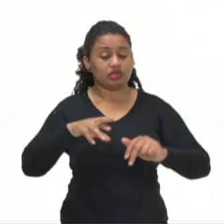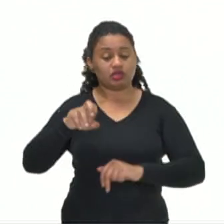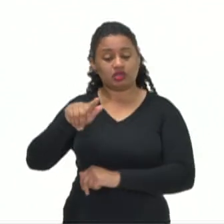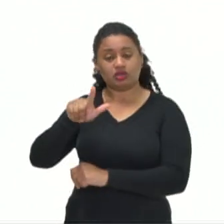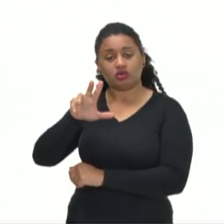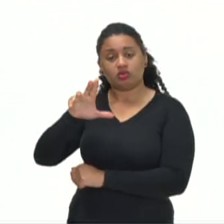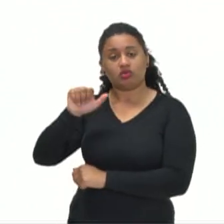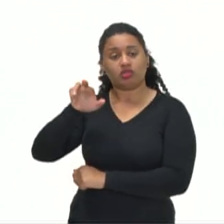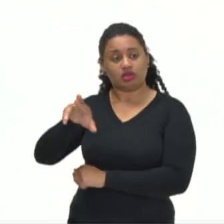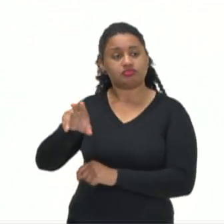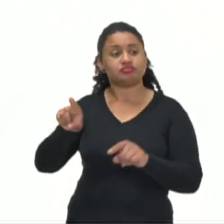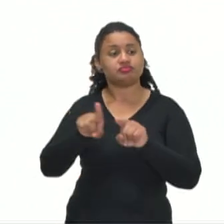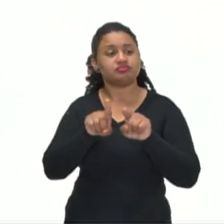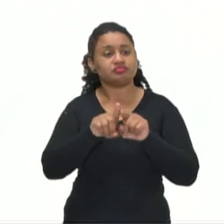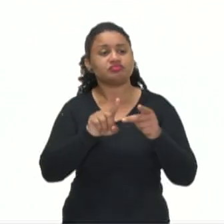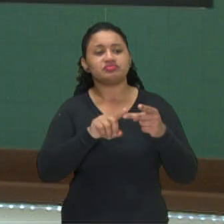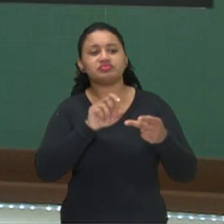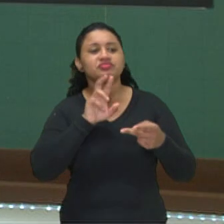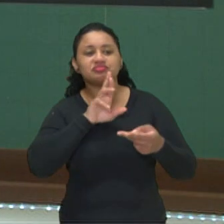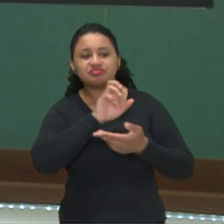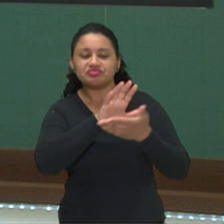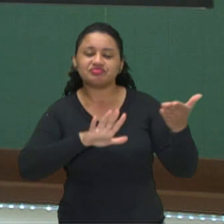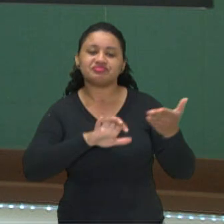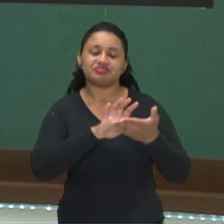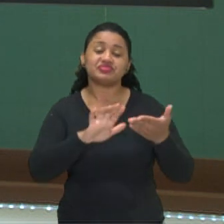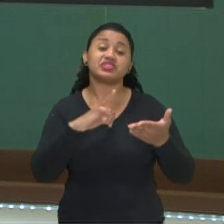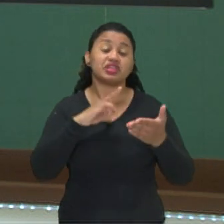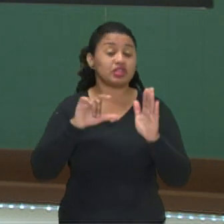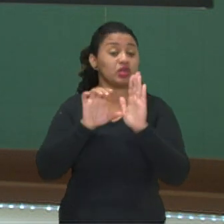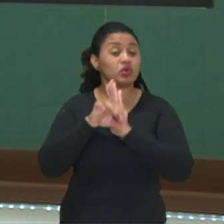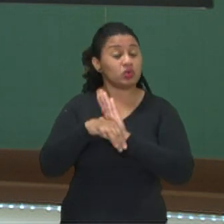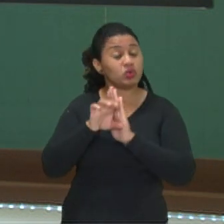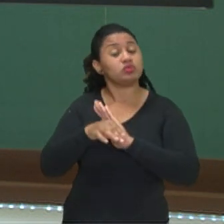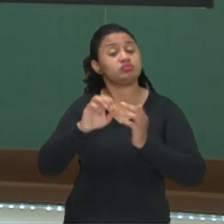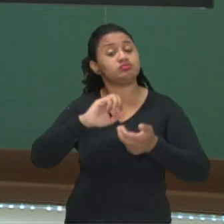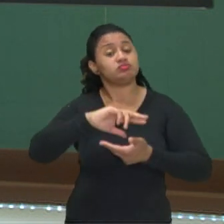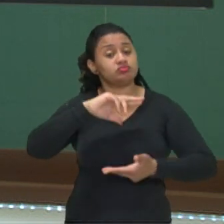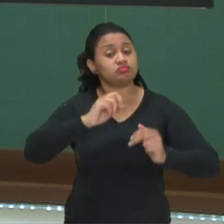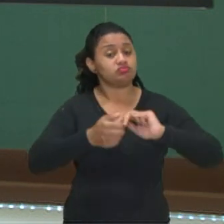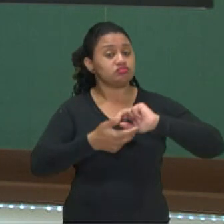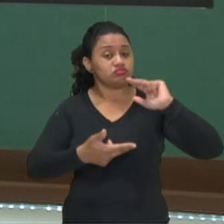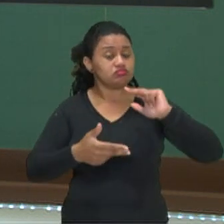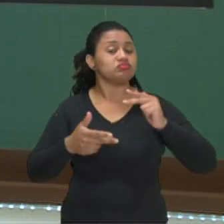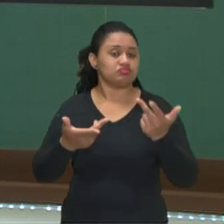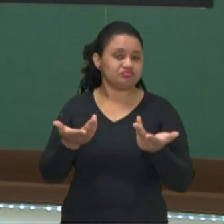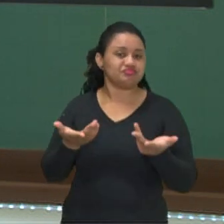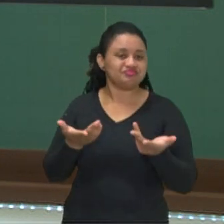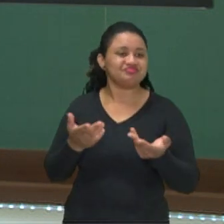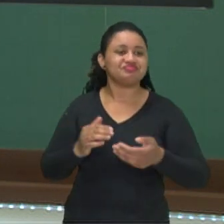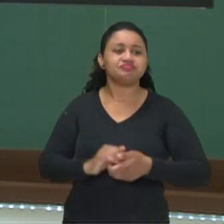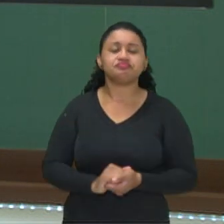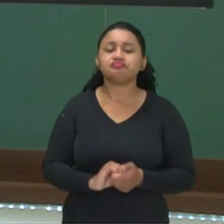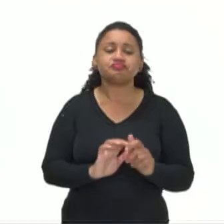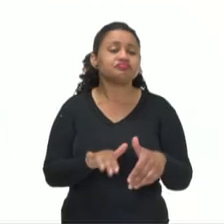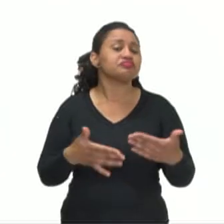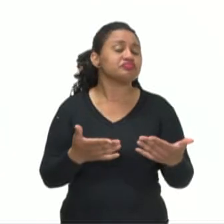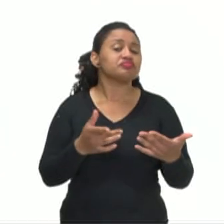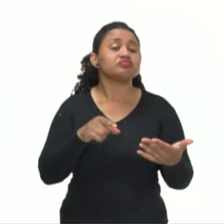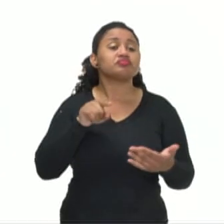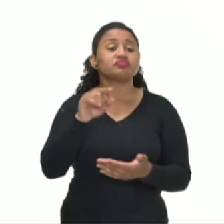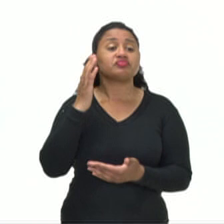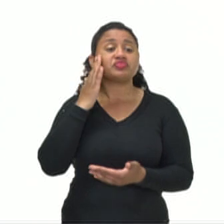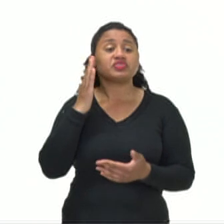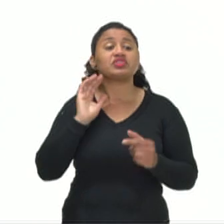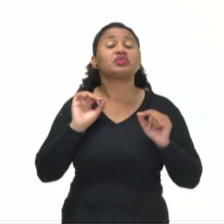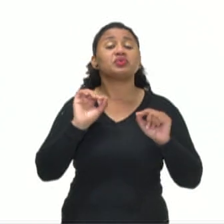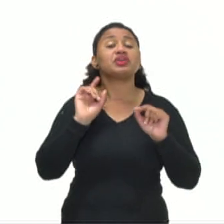né? E resolver exercícios que envolvam o conceito de poliedro regular. Então, vamos lá. Você sabe